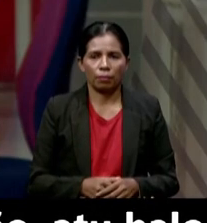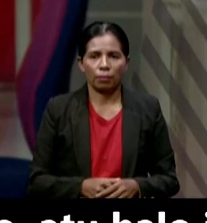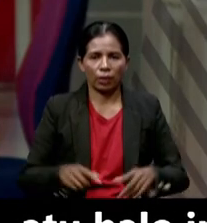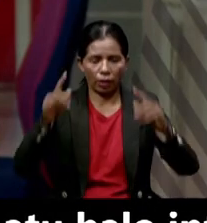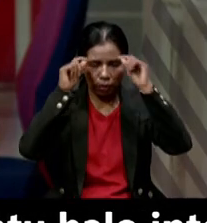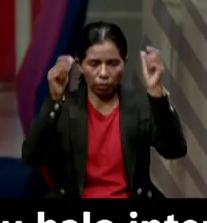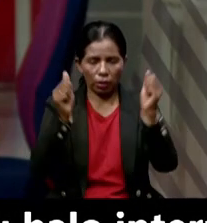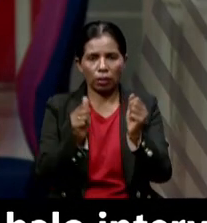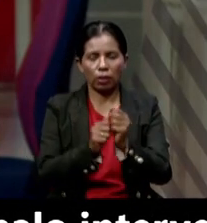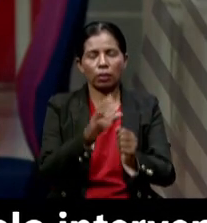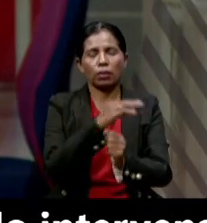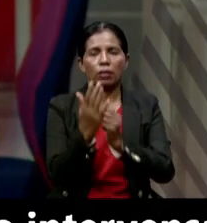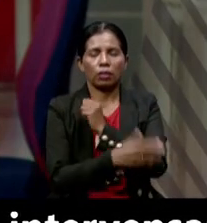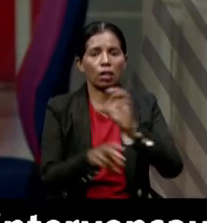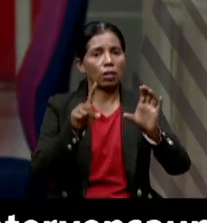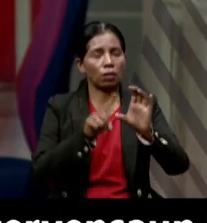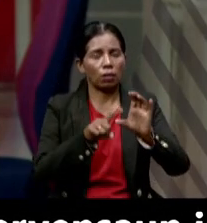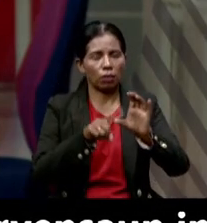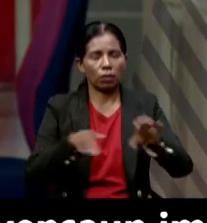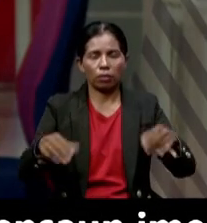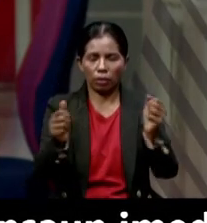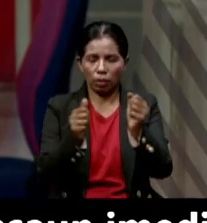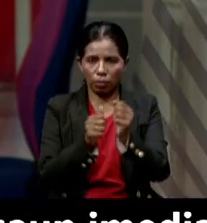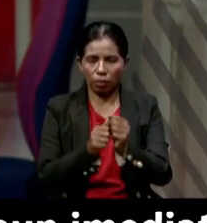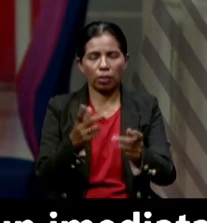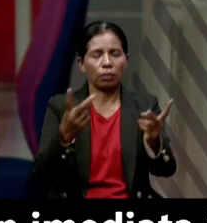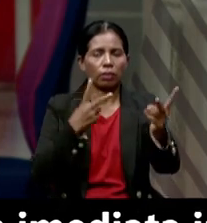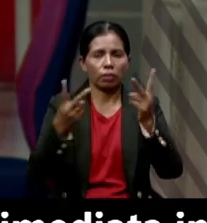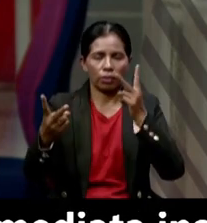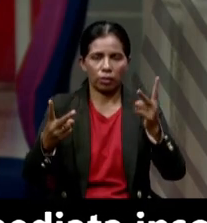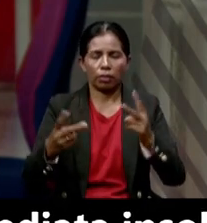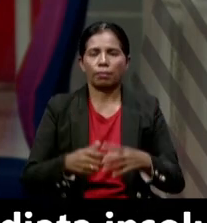Timor-Leste no Angola quer que estabeleça cooperação e aceita o turismo no comércio.